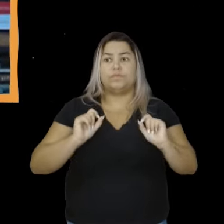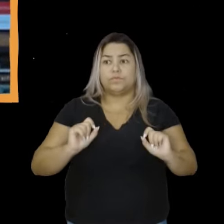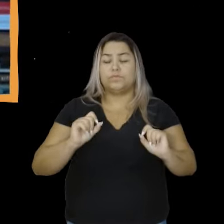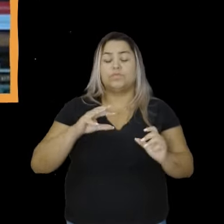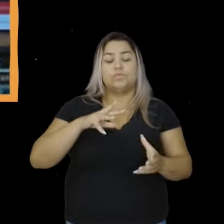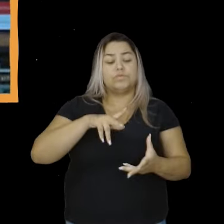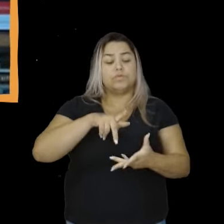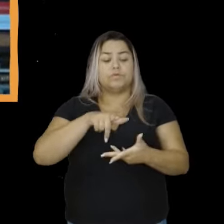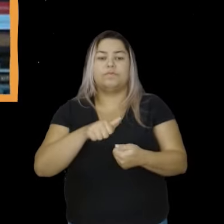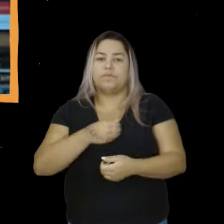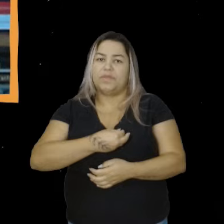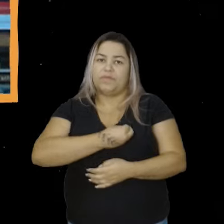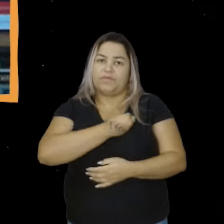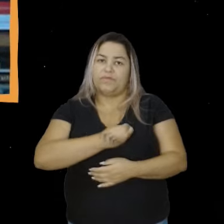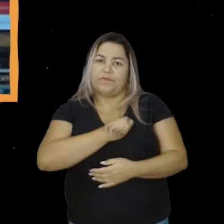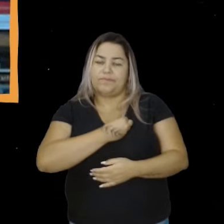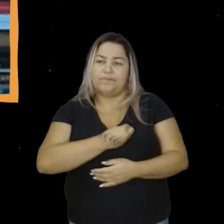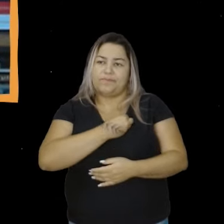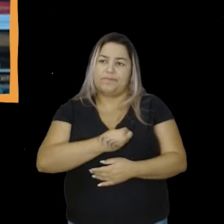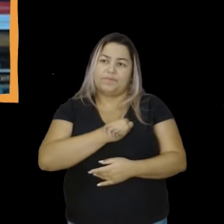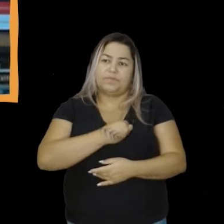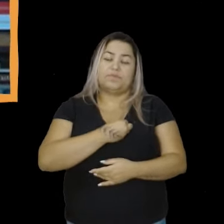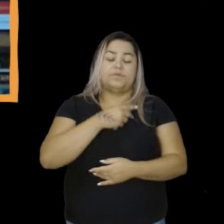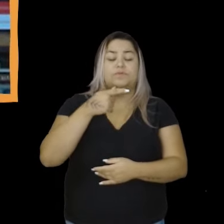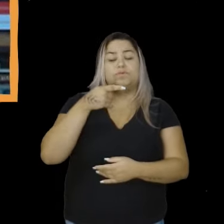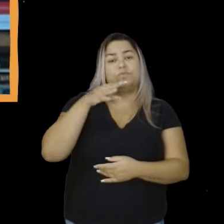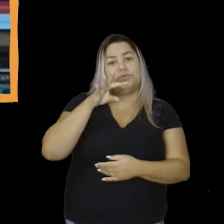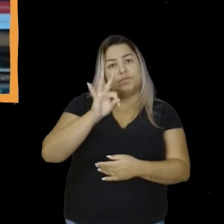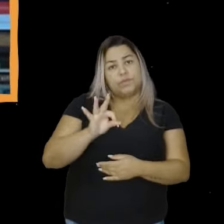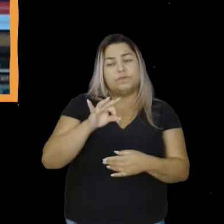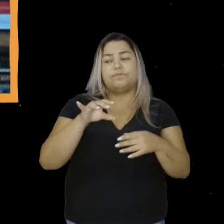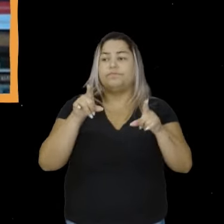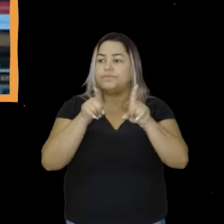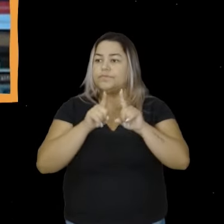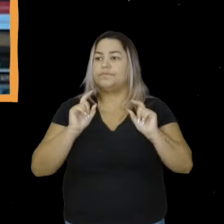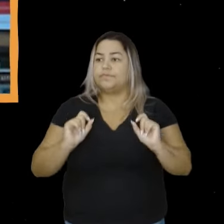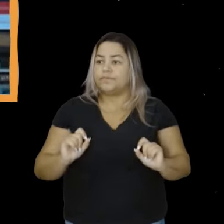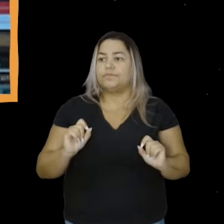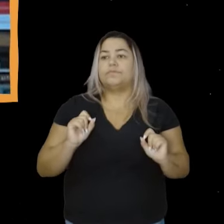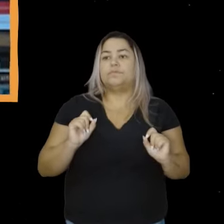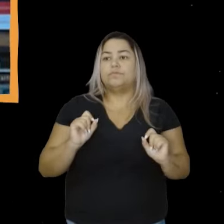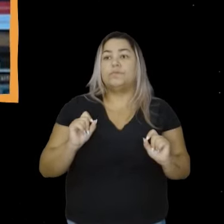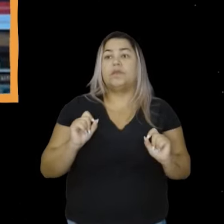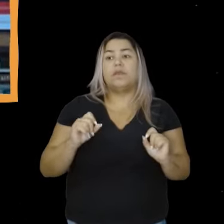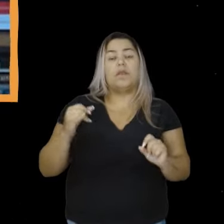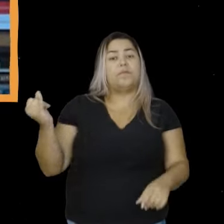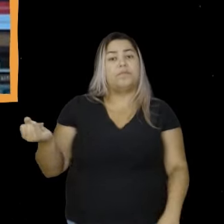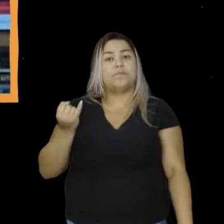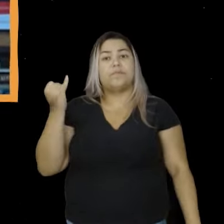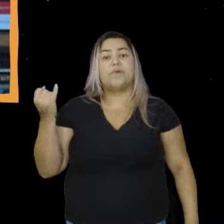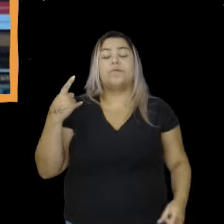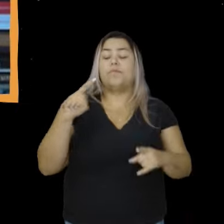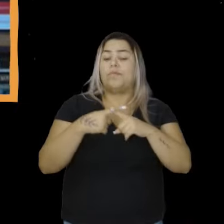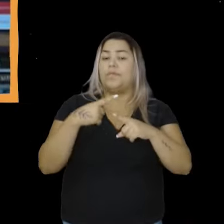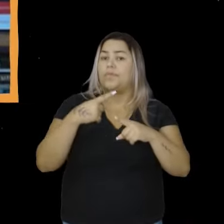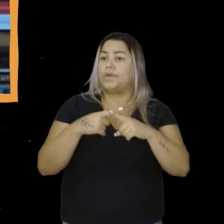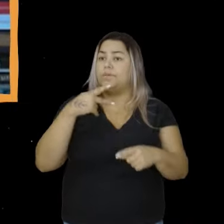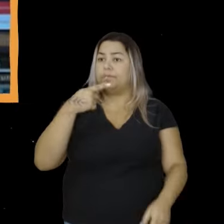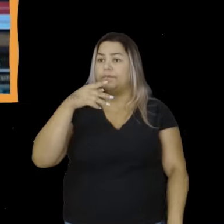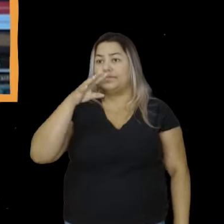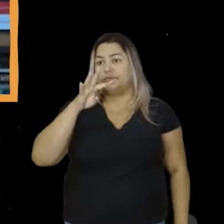eu vivi no nascimento do PT essa efervescência. E foi importante porque o PT